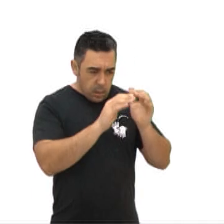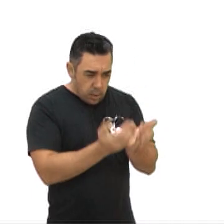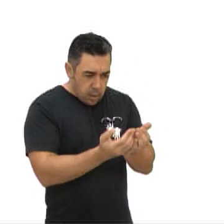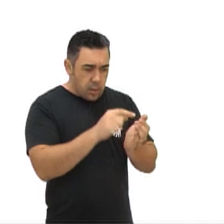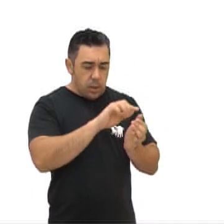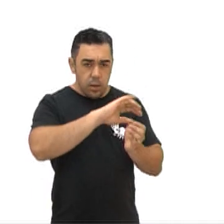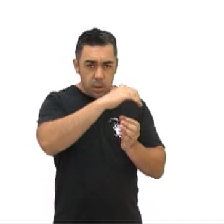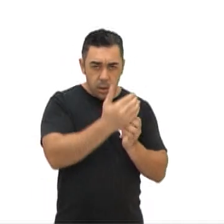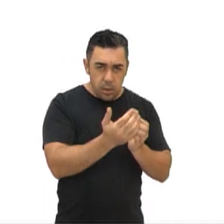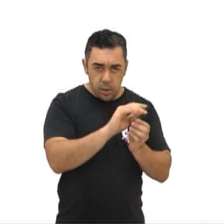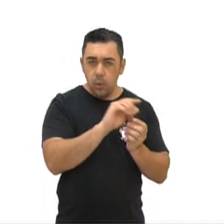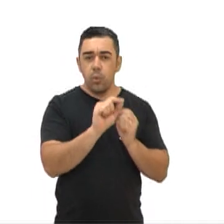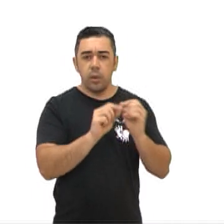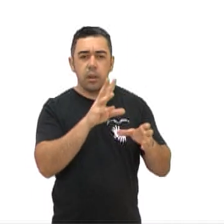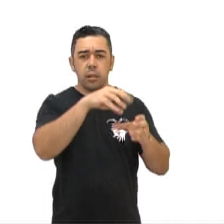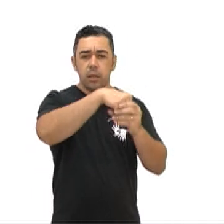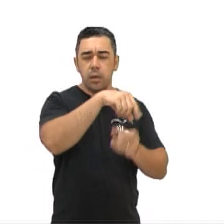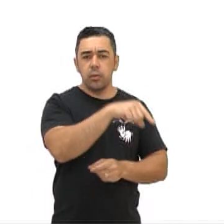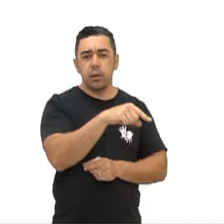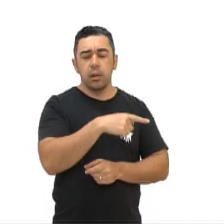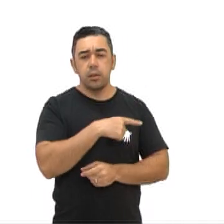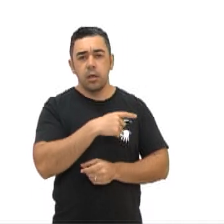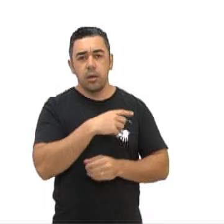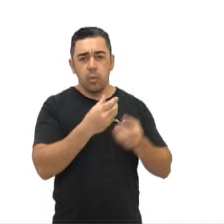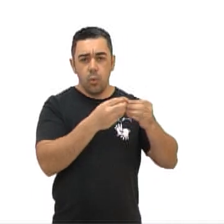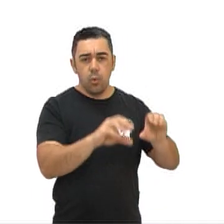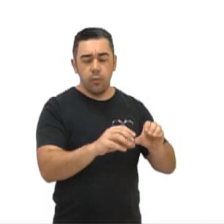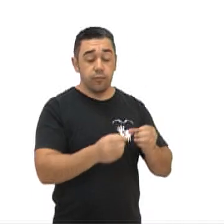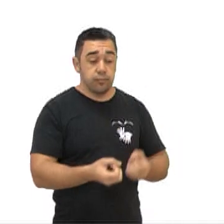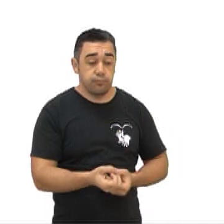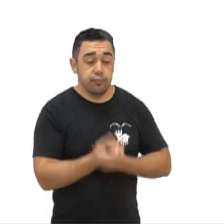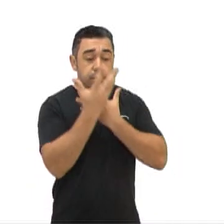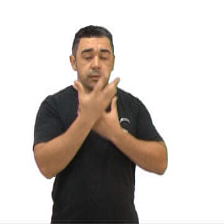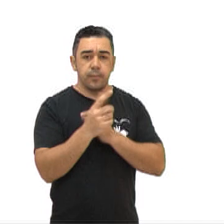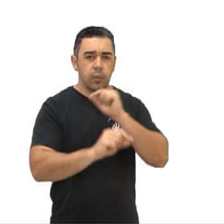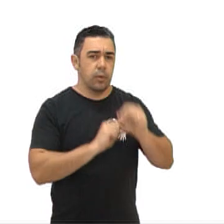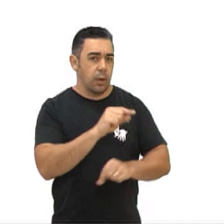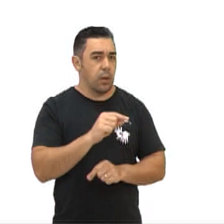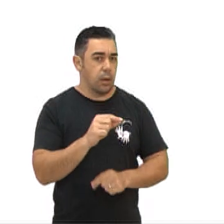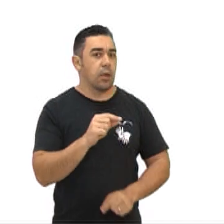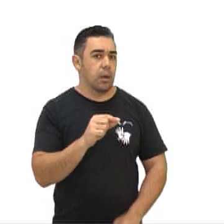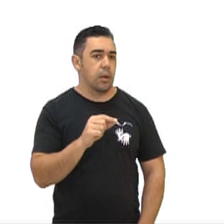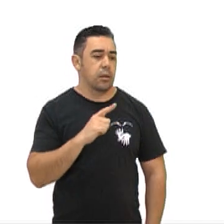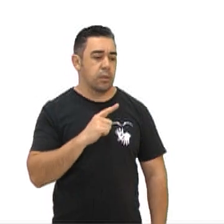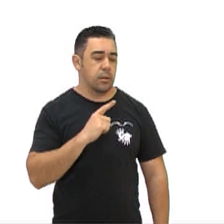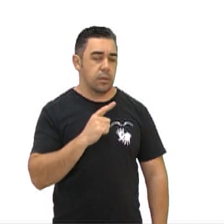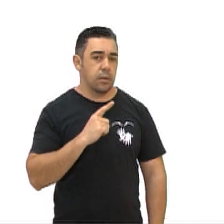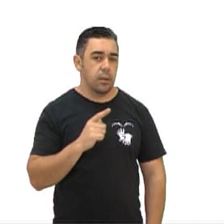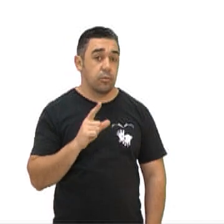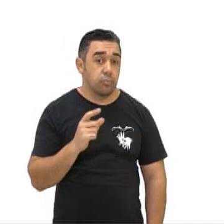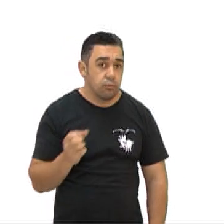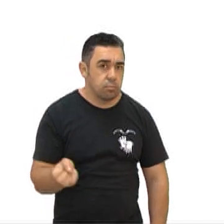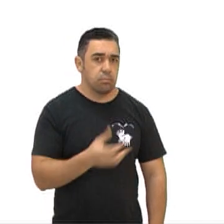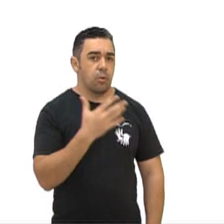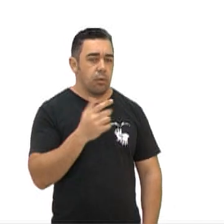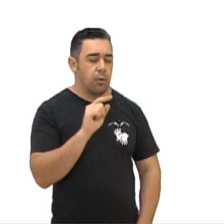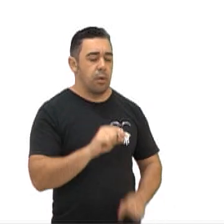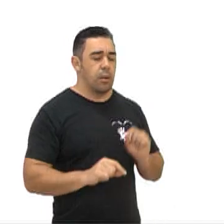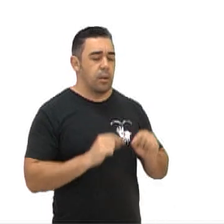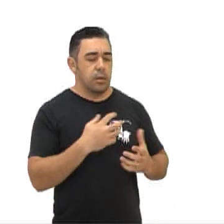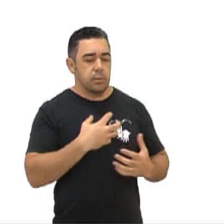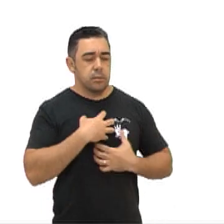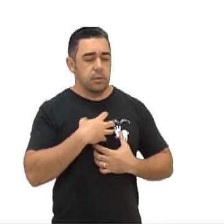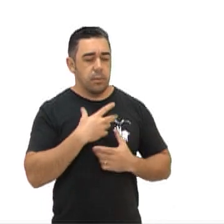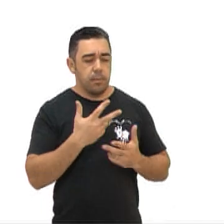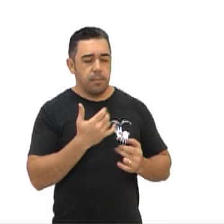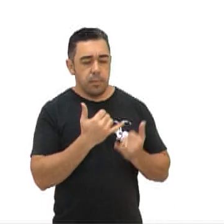caiada. A reserva que um ovo inspira é de espécie bastante rara, é a que se sente ante um